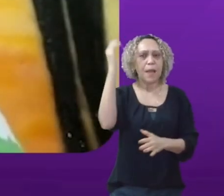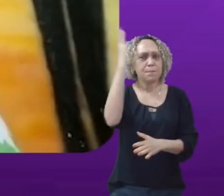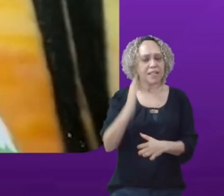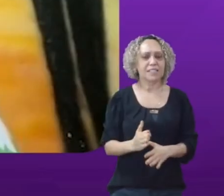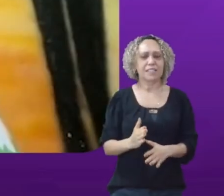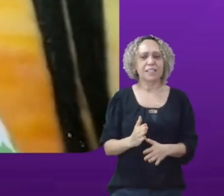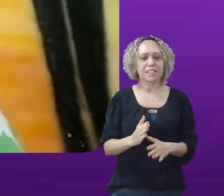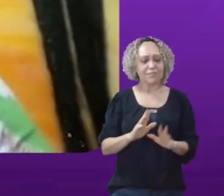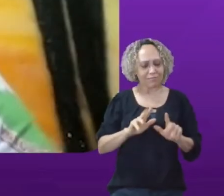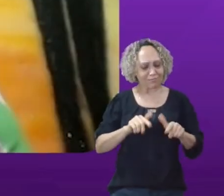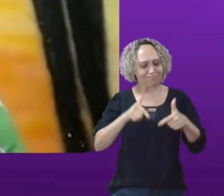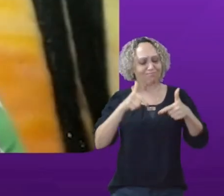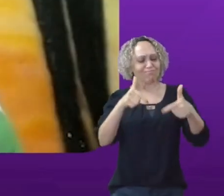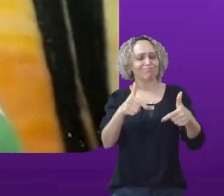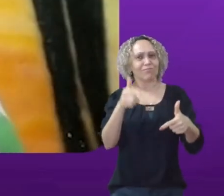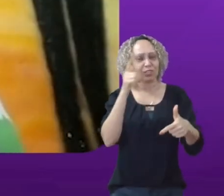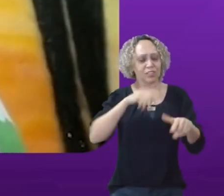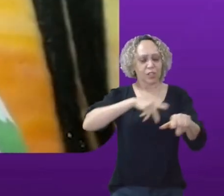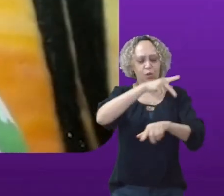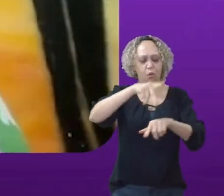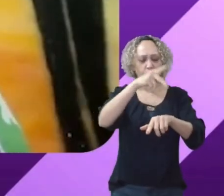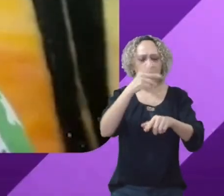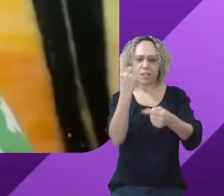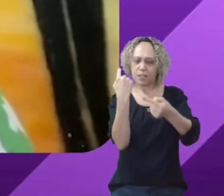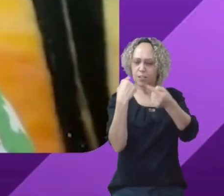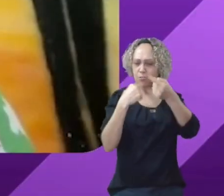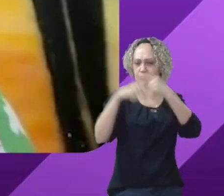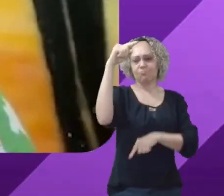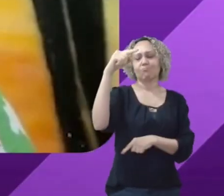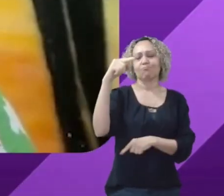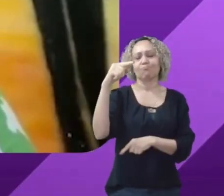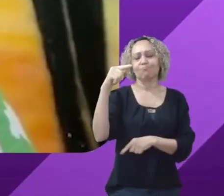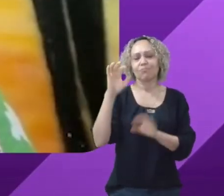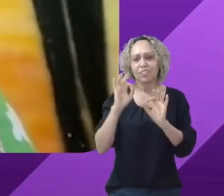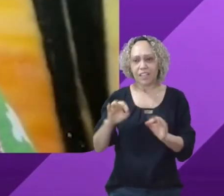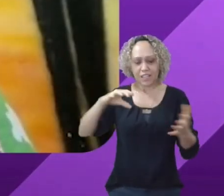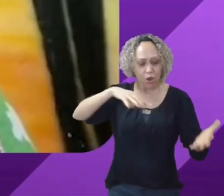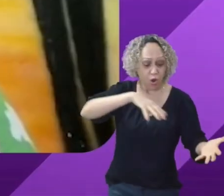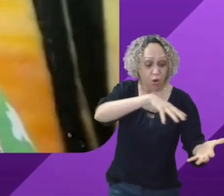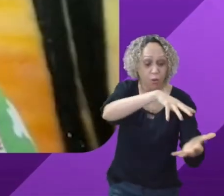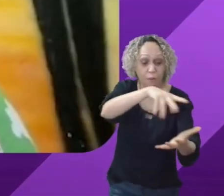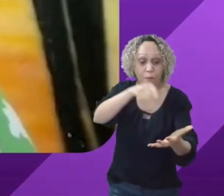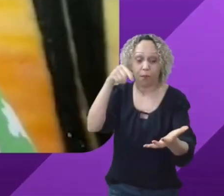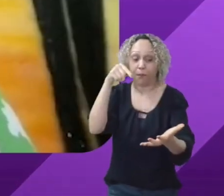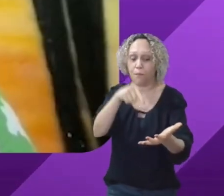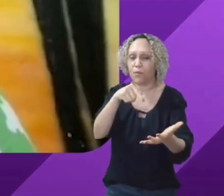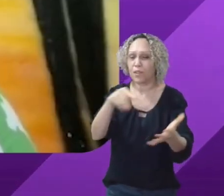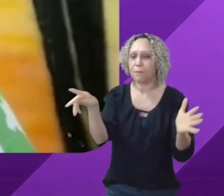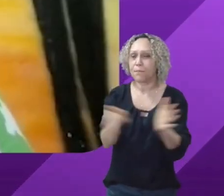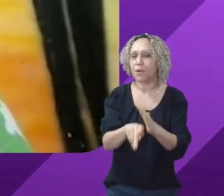transformar a nação. E, com certeza, o mundo é das mulheres, para as